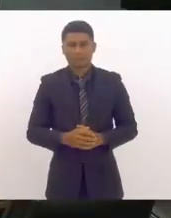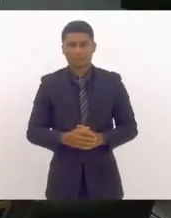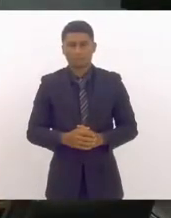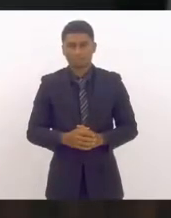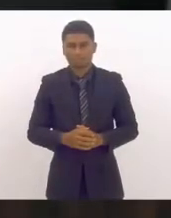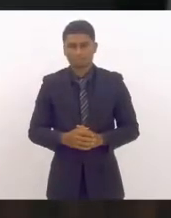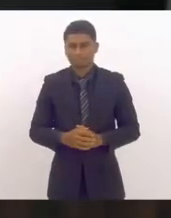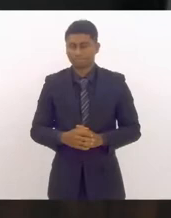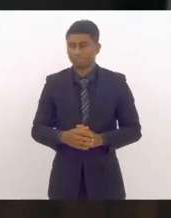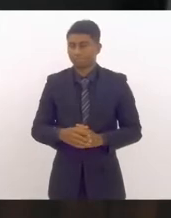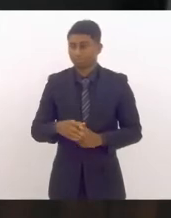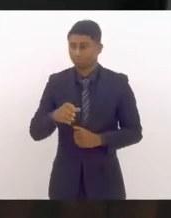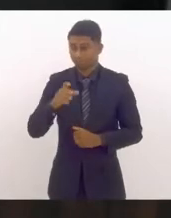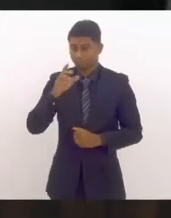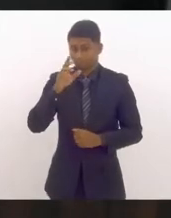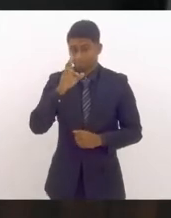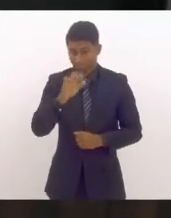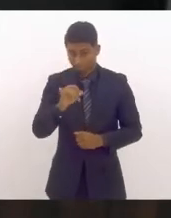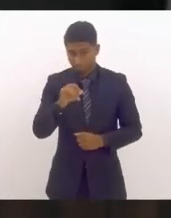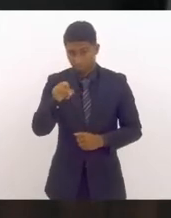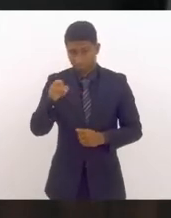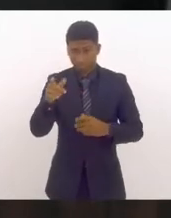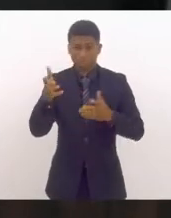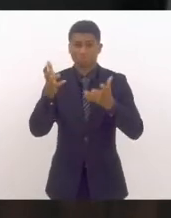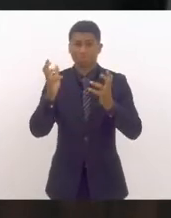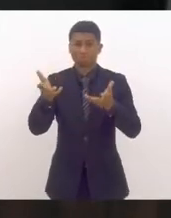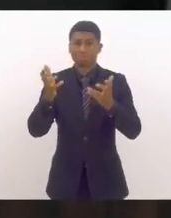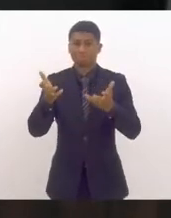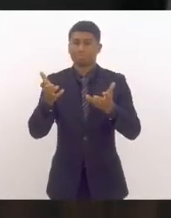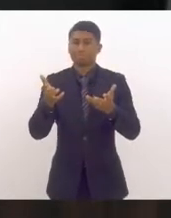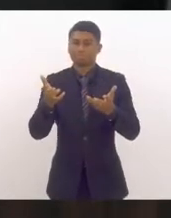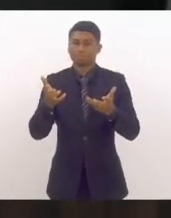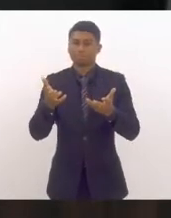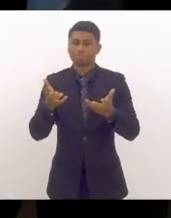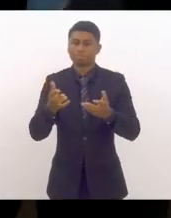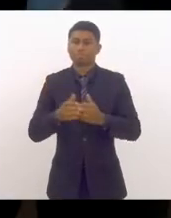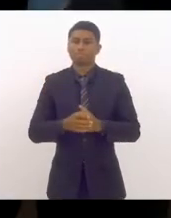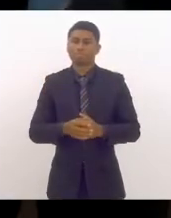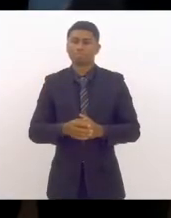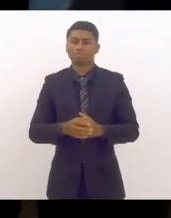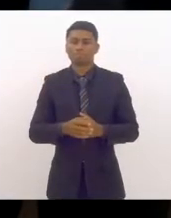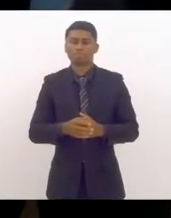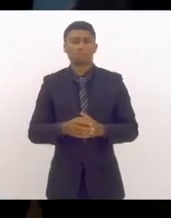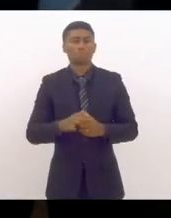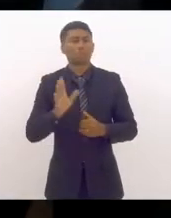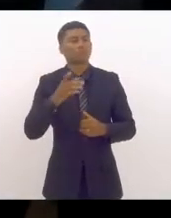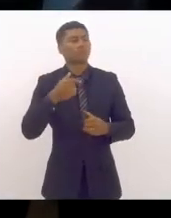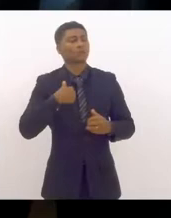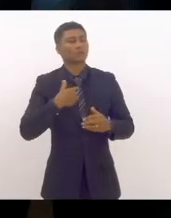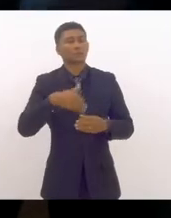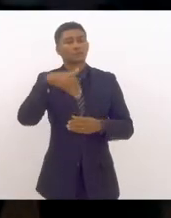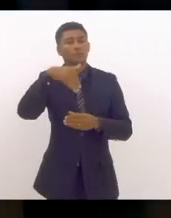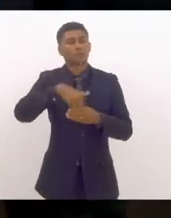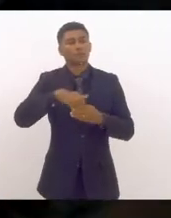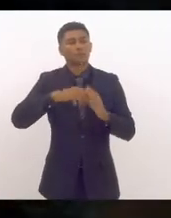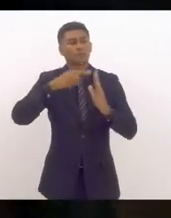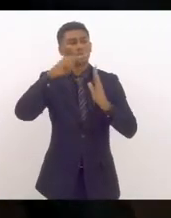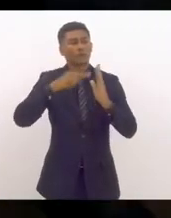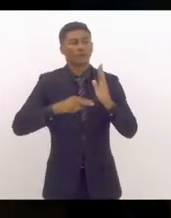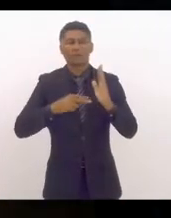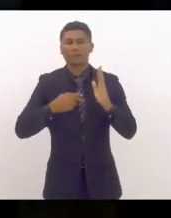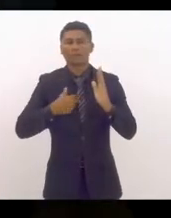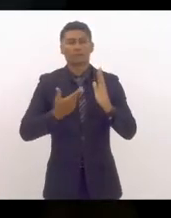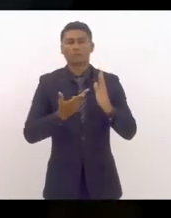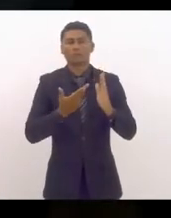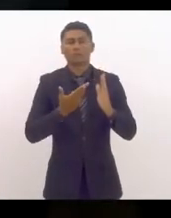Excelência quiser, eu posso indicar, porque a Vossa Excelência é autor também de emenda. Não, não, não. Eu vou fazer a leitura do voto, senhor presidente. Eu não vou votar.